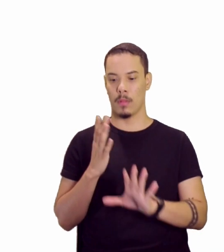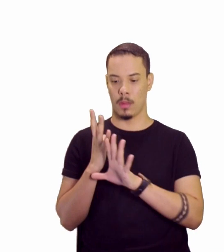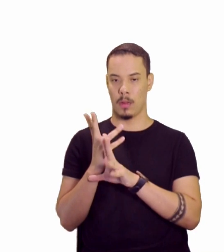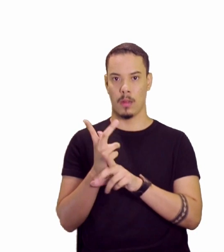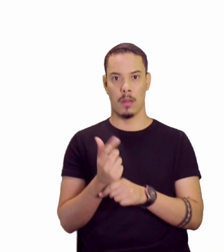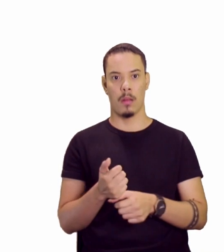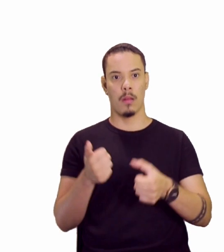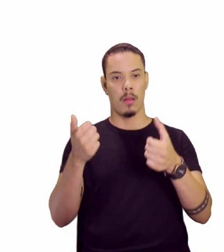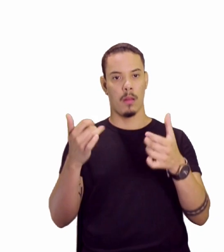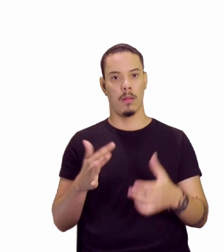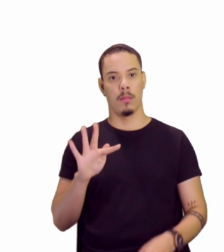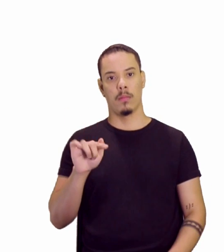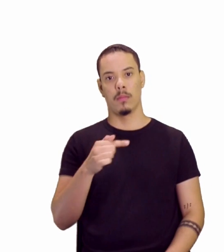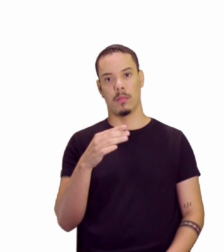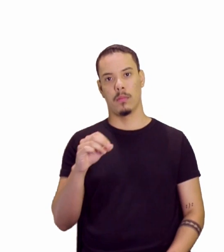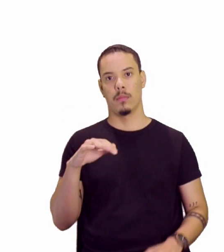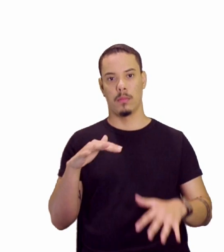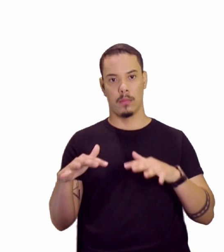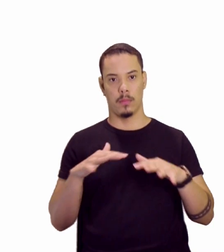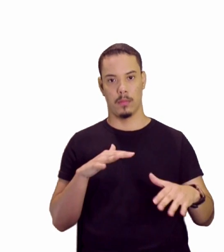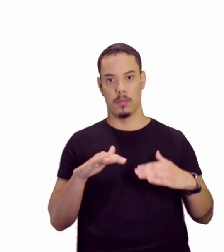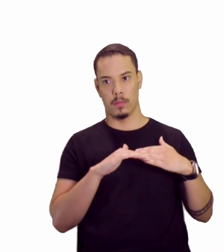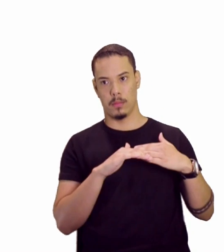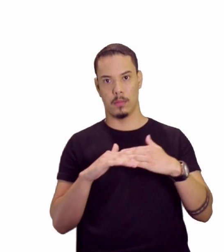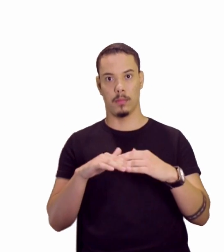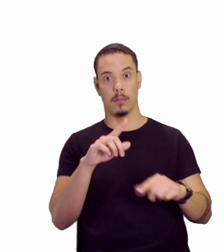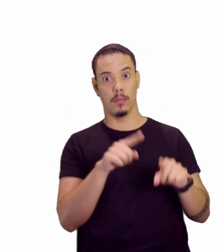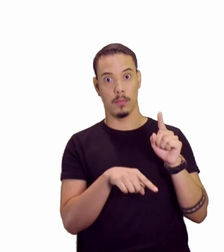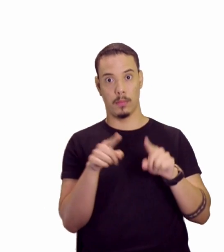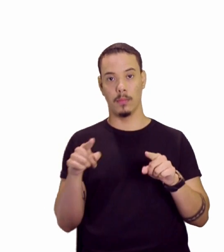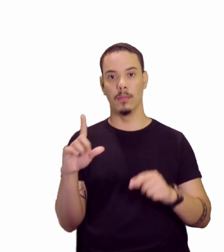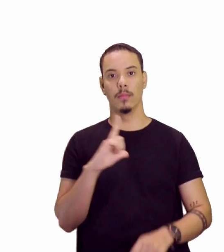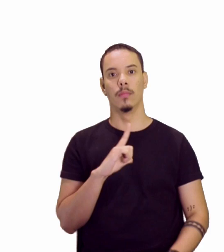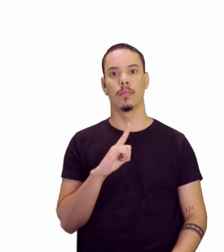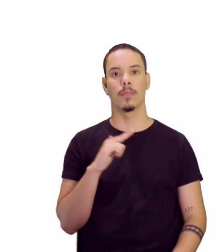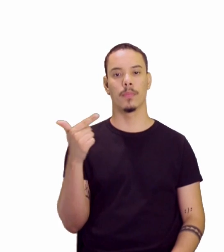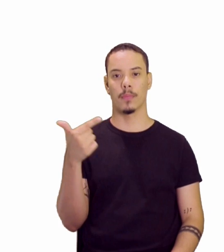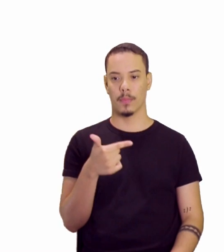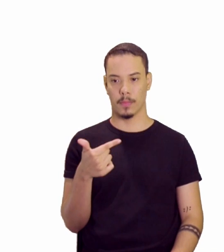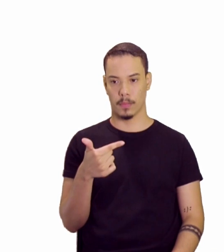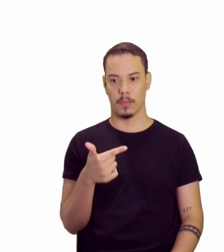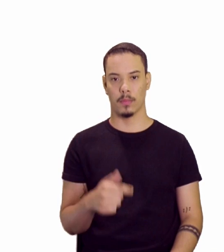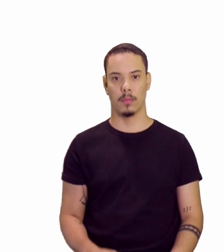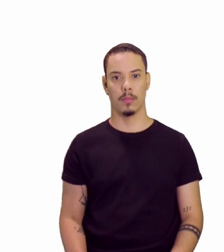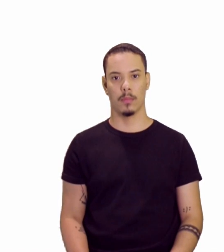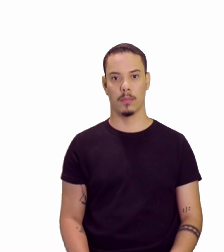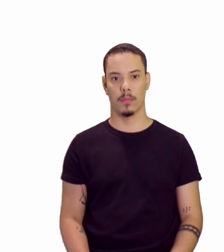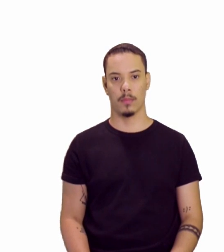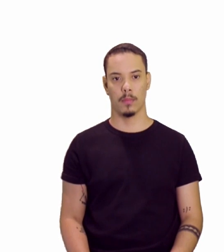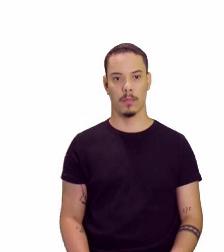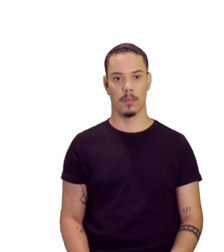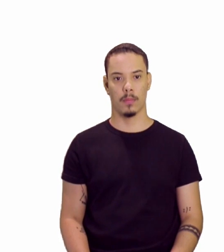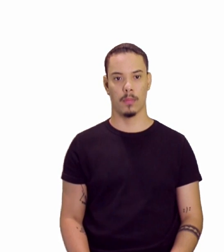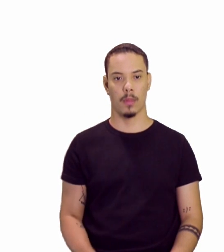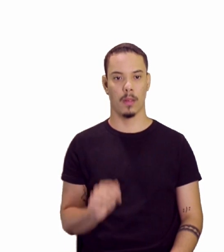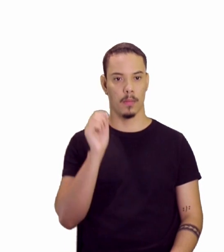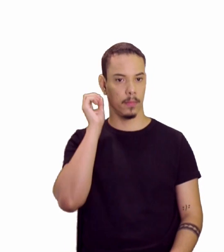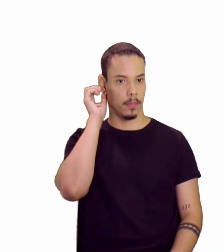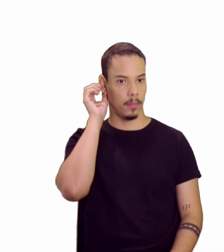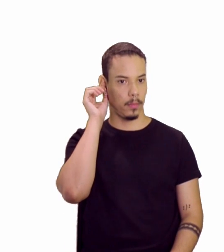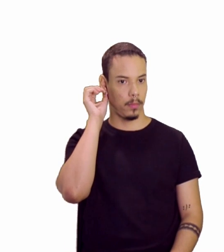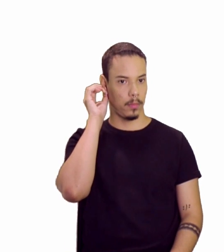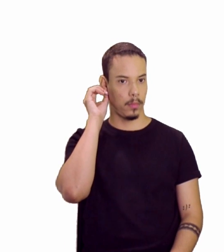de funções do movimento uniformemente variado. Nós temos duas, né, Décio? Basicamente nós temos